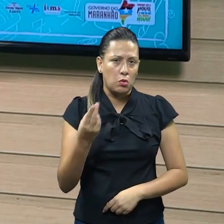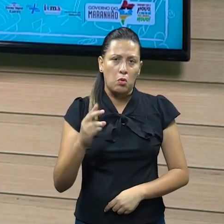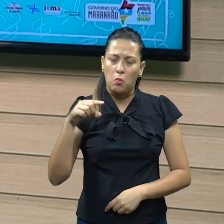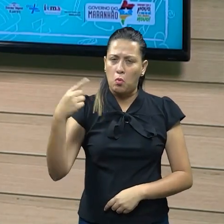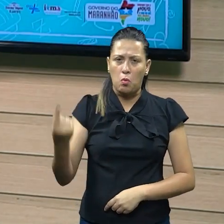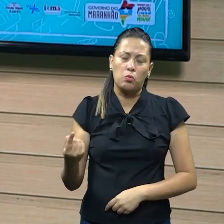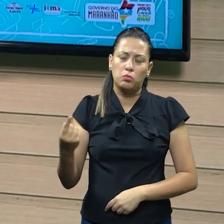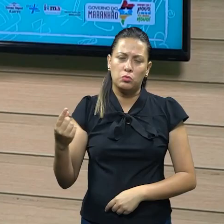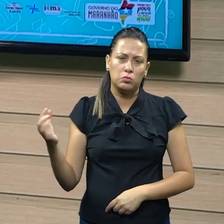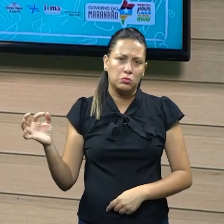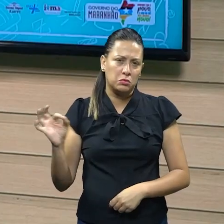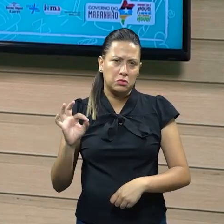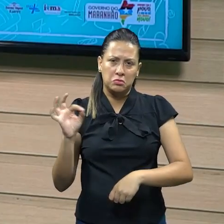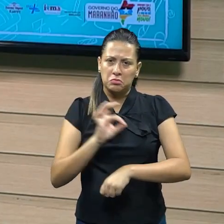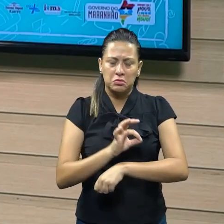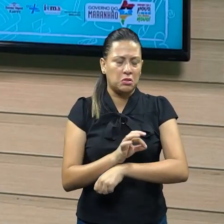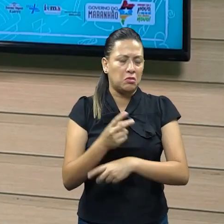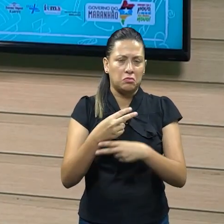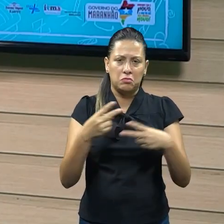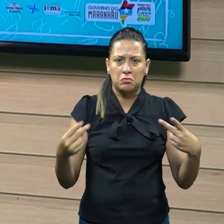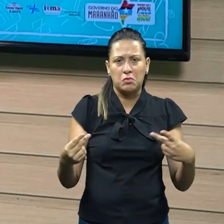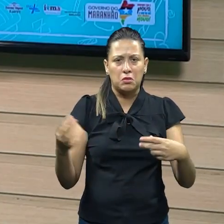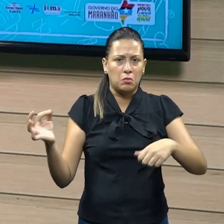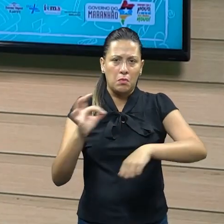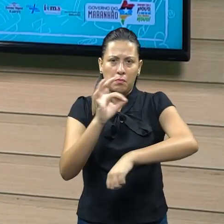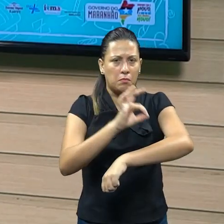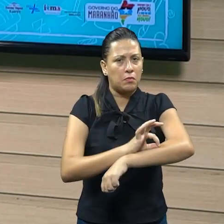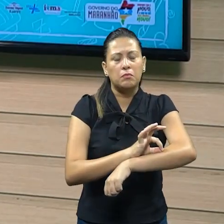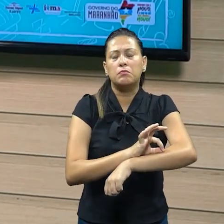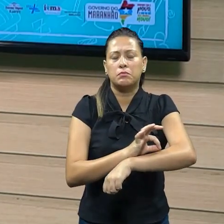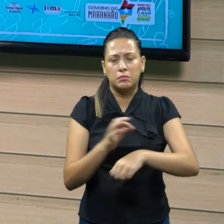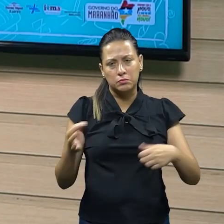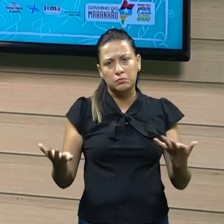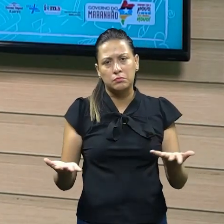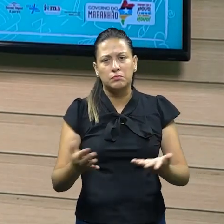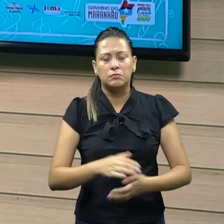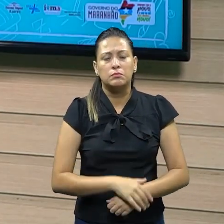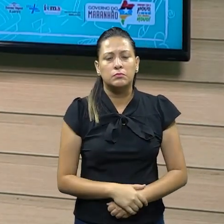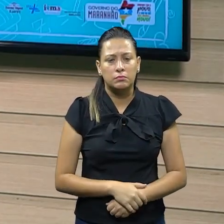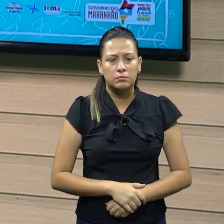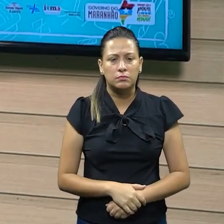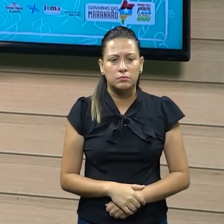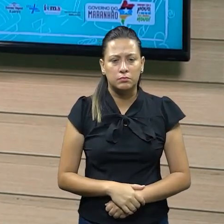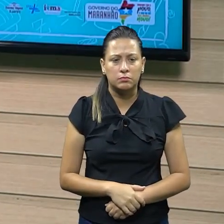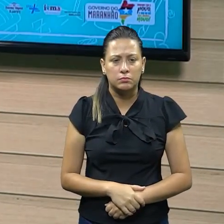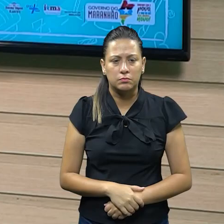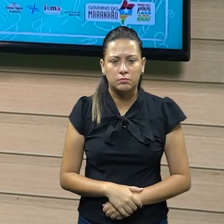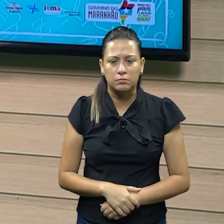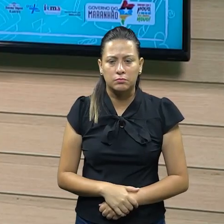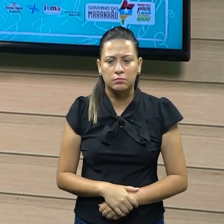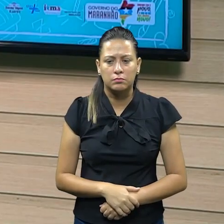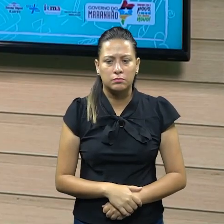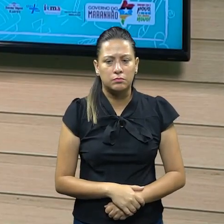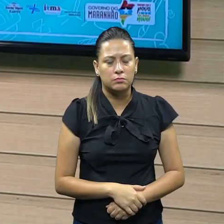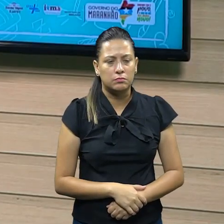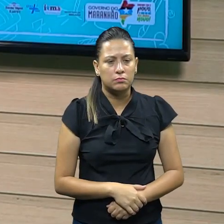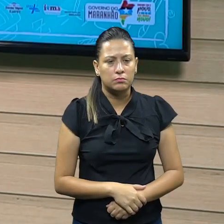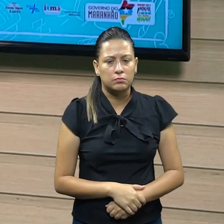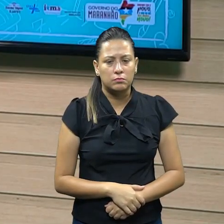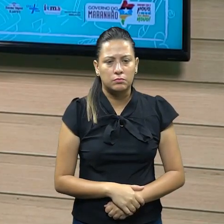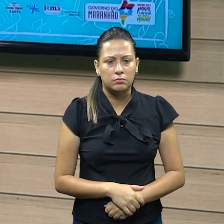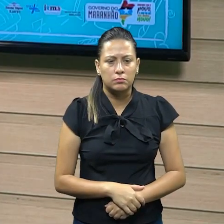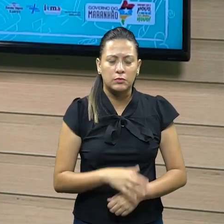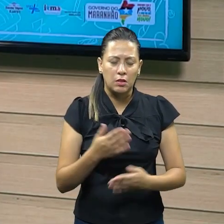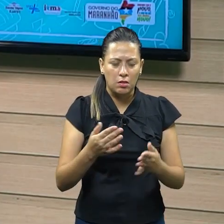ou outros insetos, tá? Como abelhas, maribondos, também, quando eles formam ali a